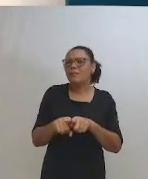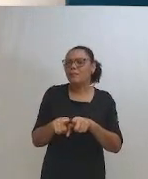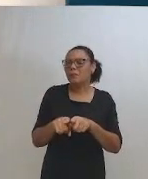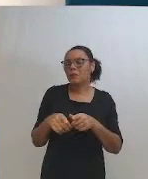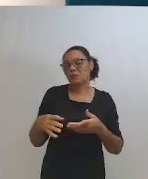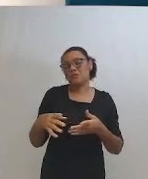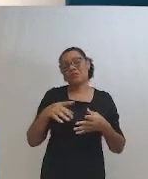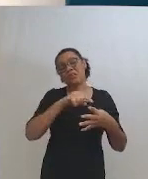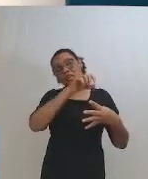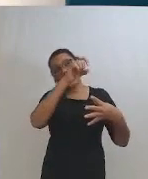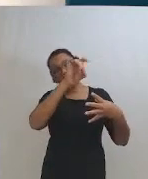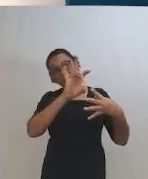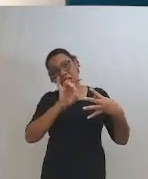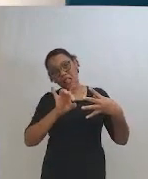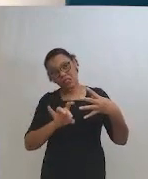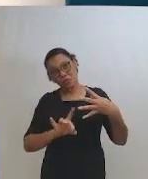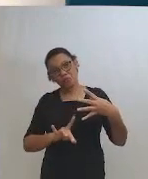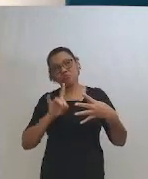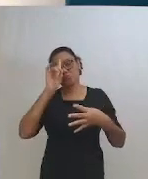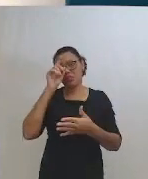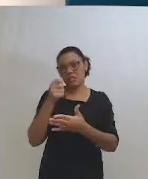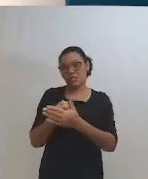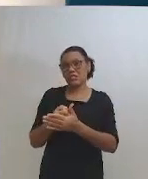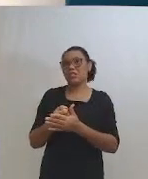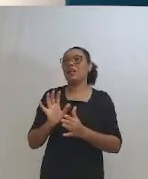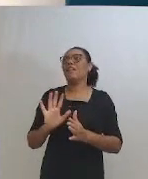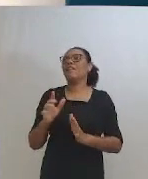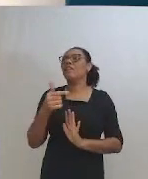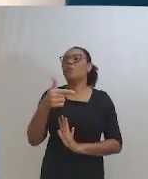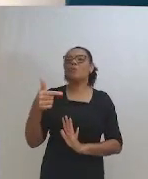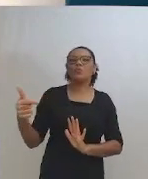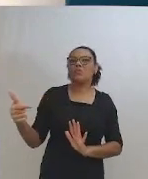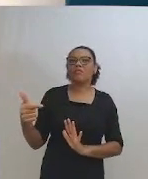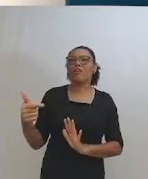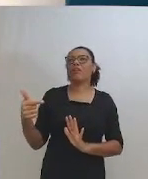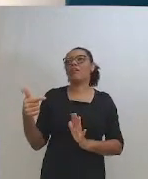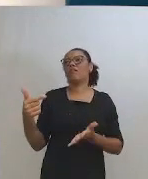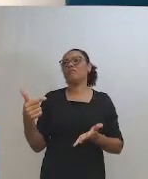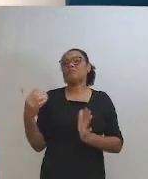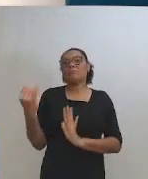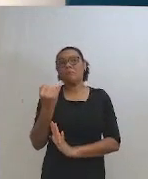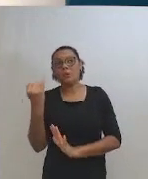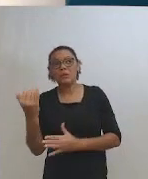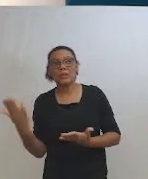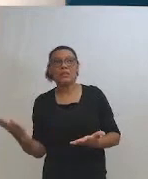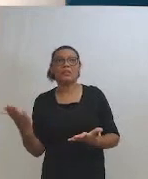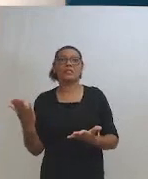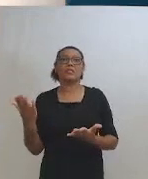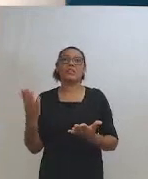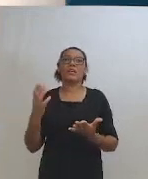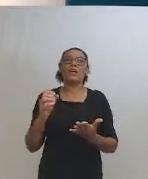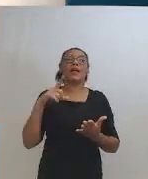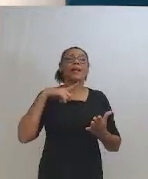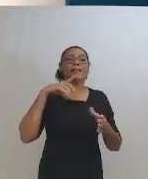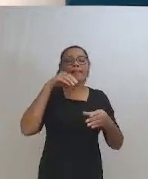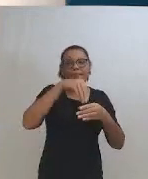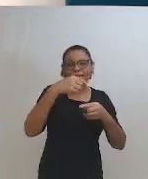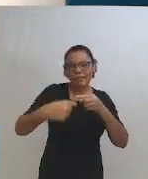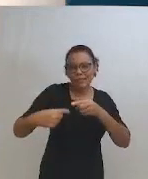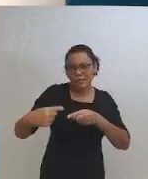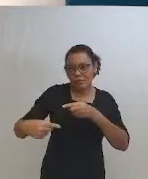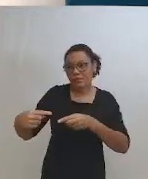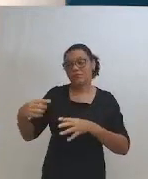embasaram a decisão não possui pertinência com o caso posto na discussão. São palavras que eu cito de